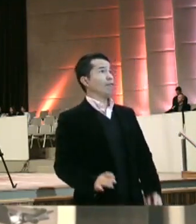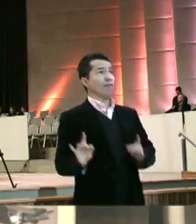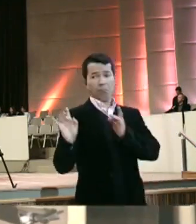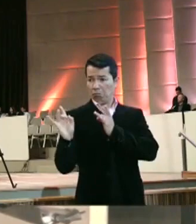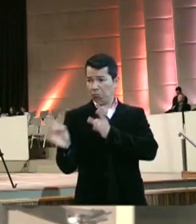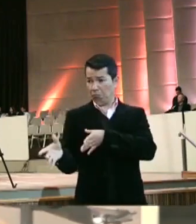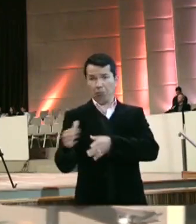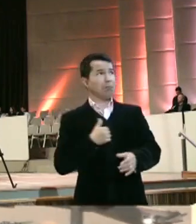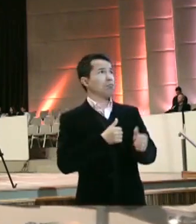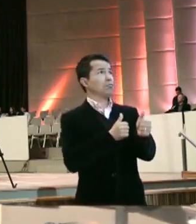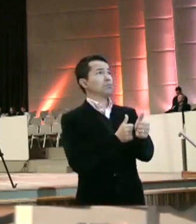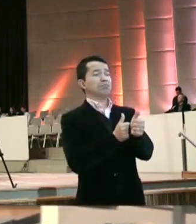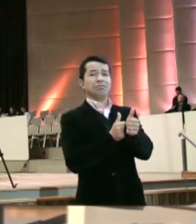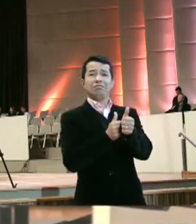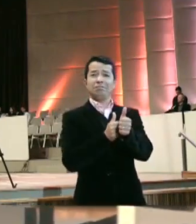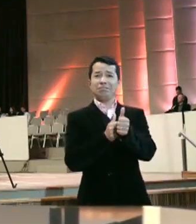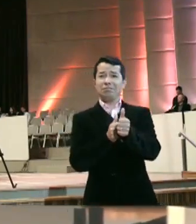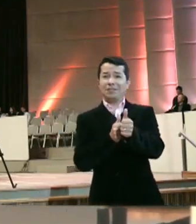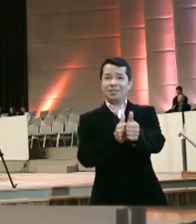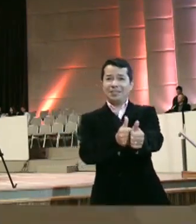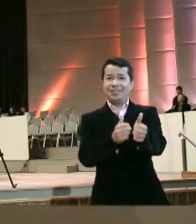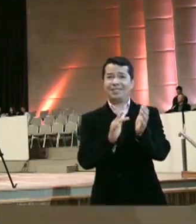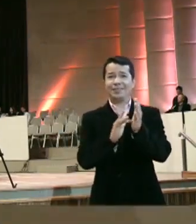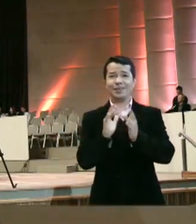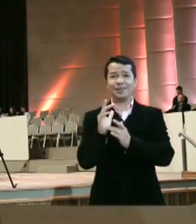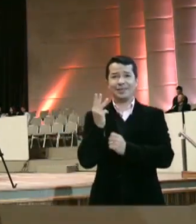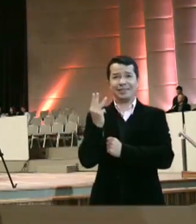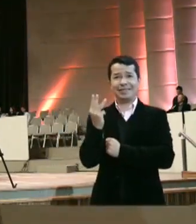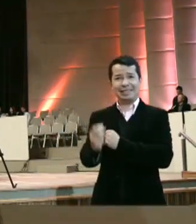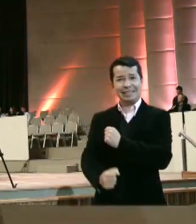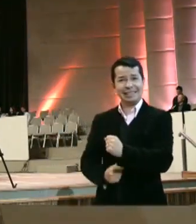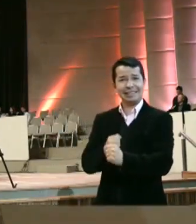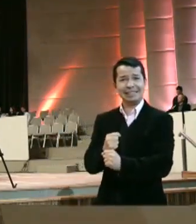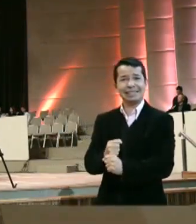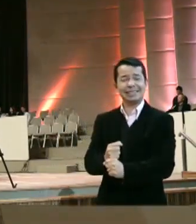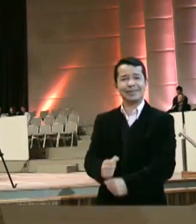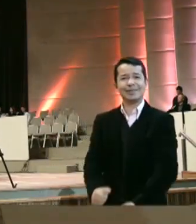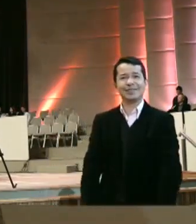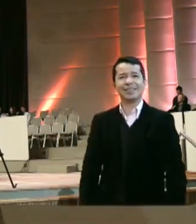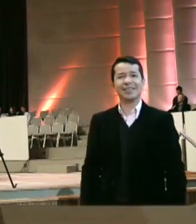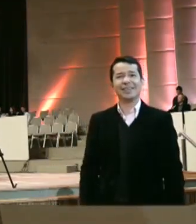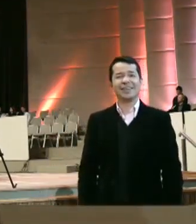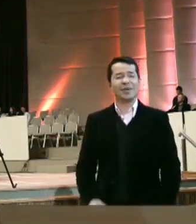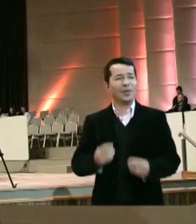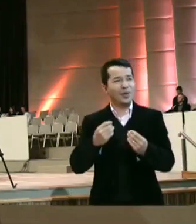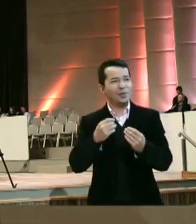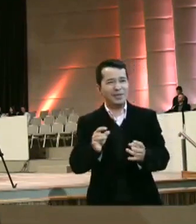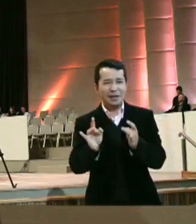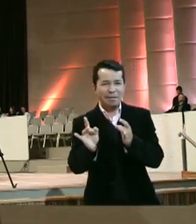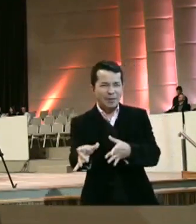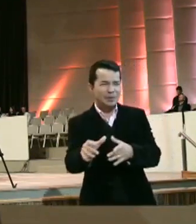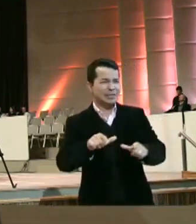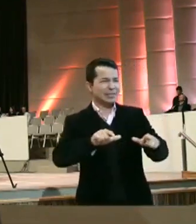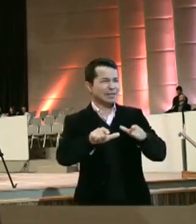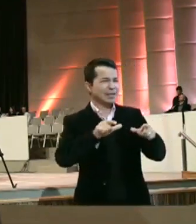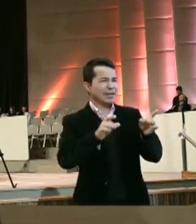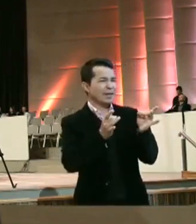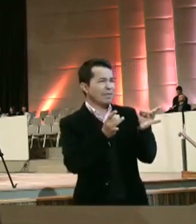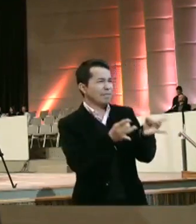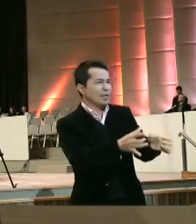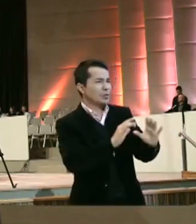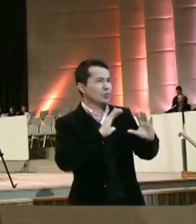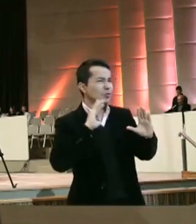começa a seguir Jesus. Durante 3 anos ele segue Jesus, abandona tudo. E essa foi